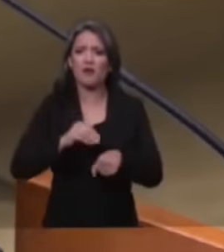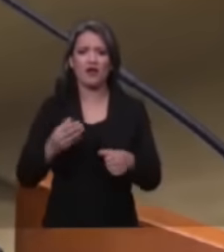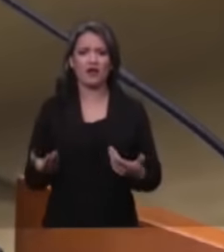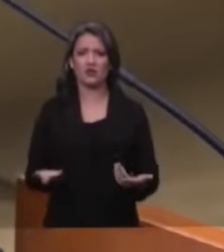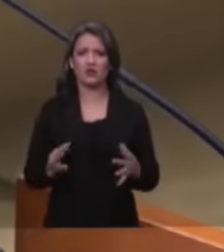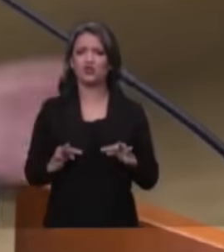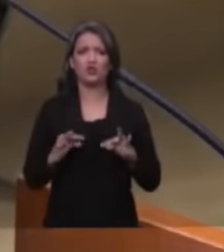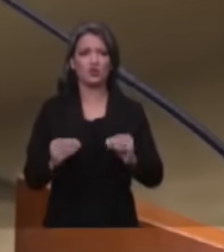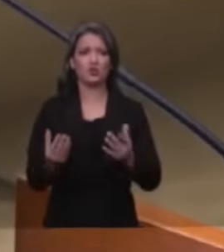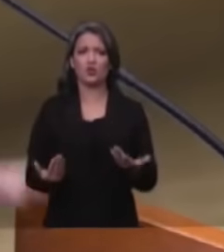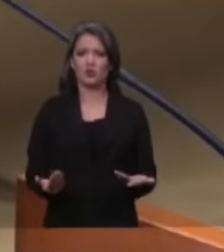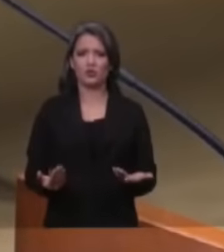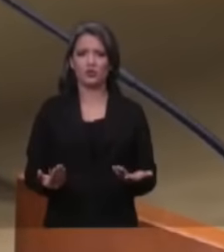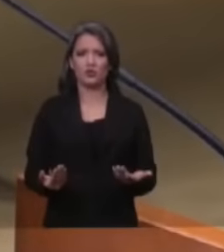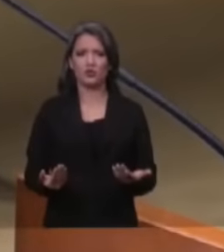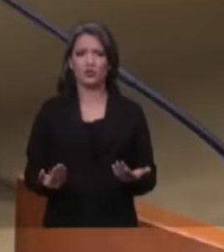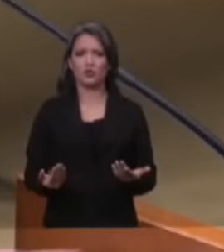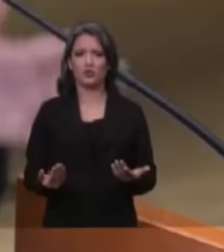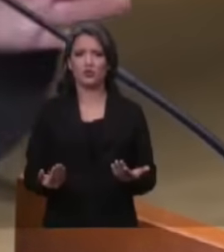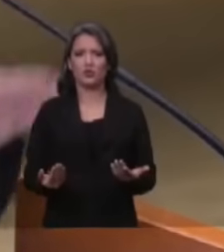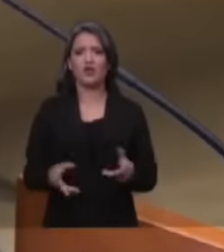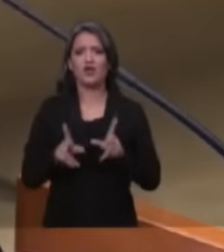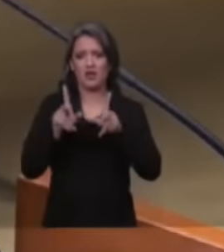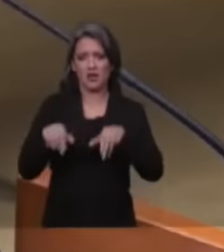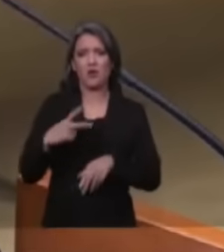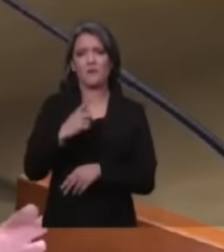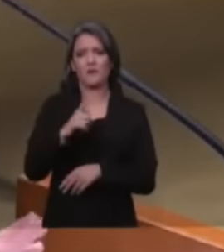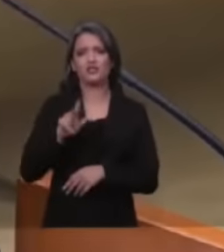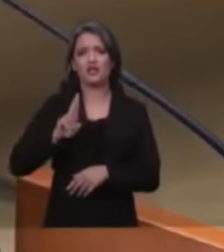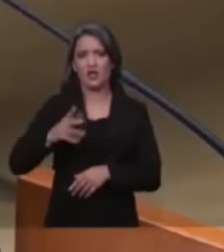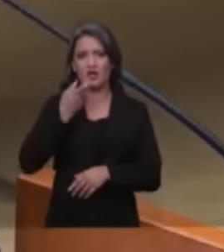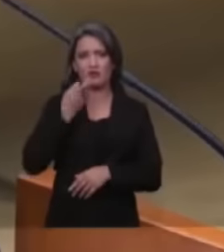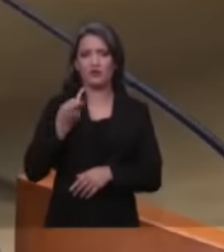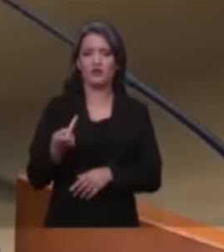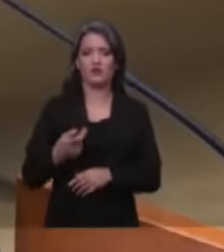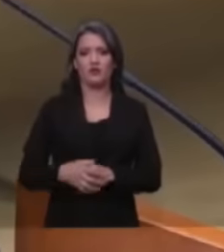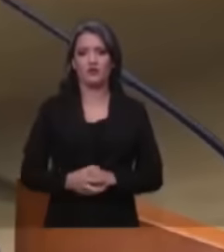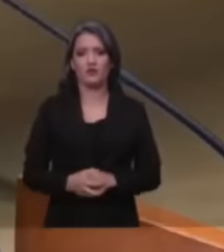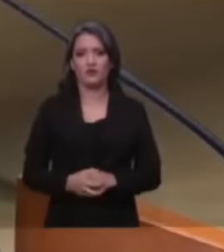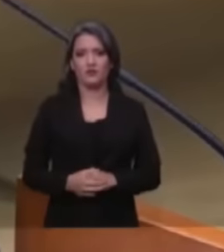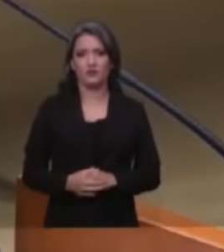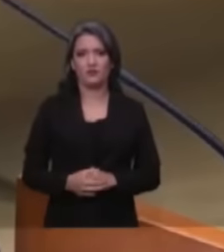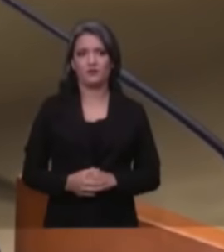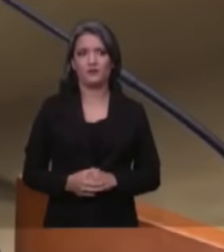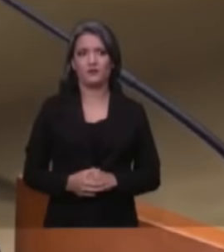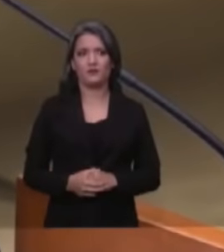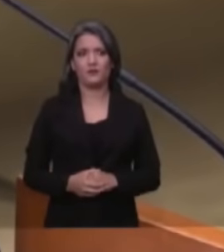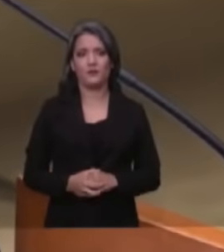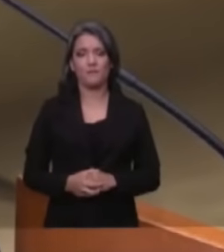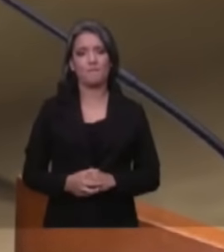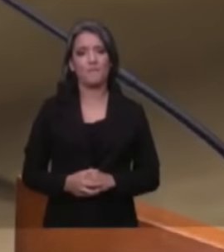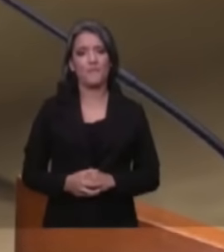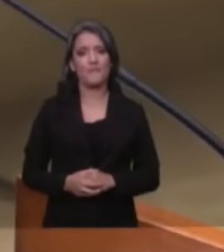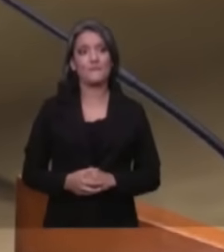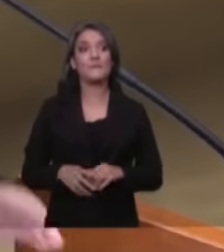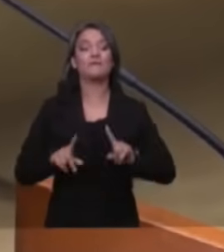golpe contra eles mesmos. E agora, após a expulsão, o Solidariedade vai ao Conselho de